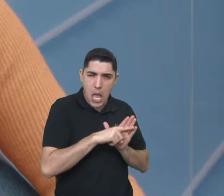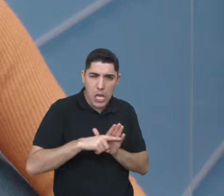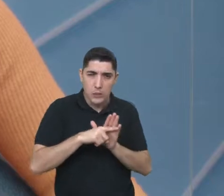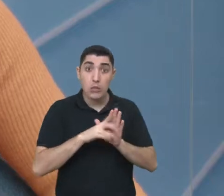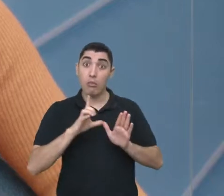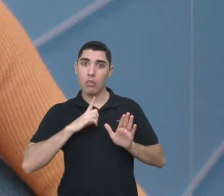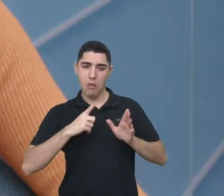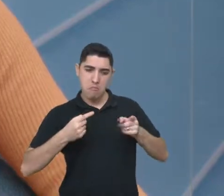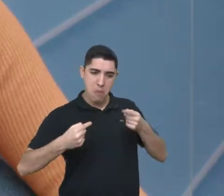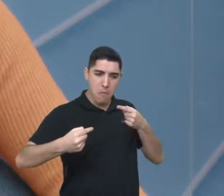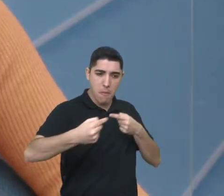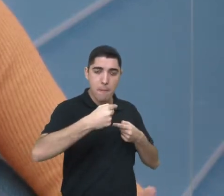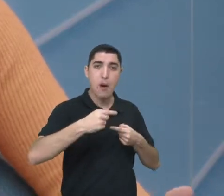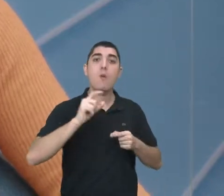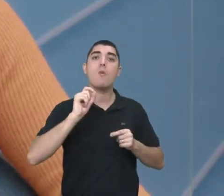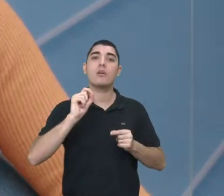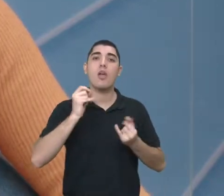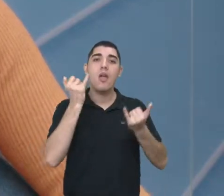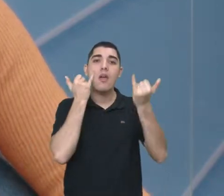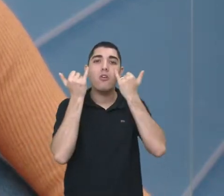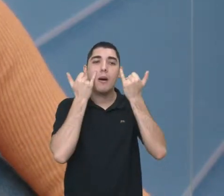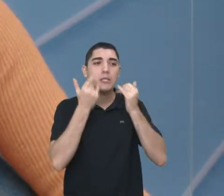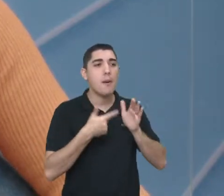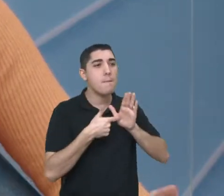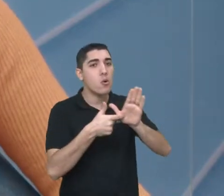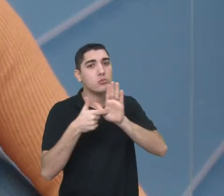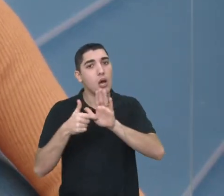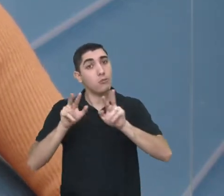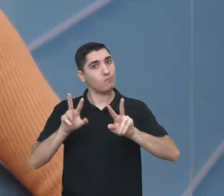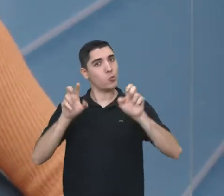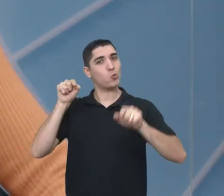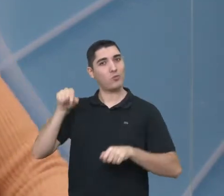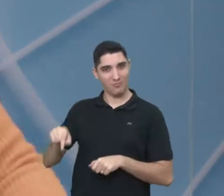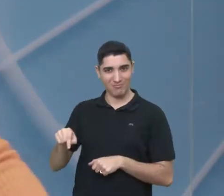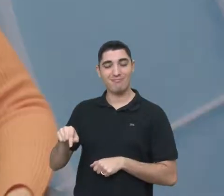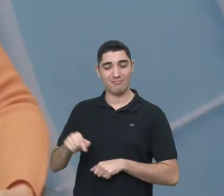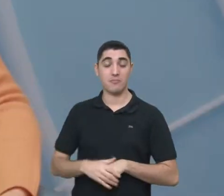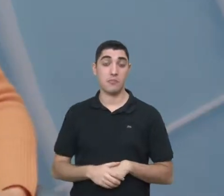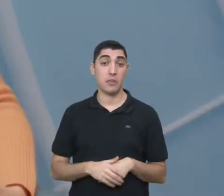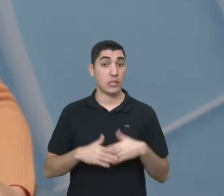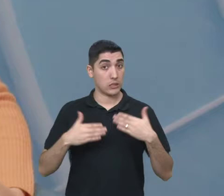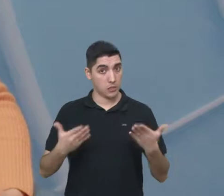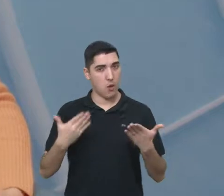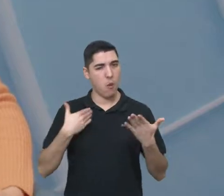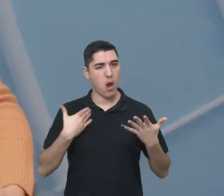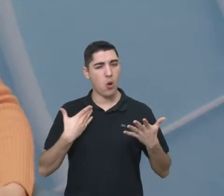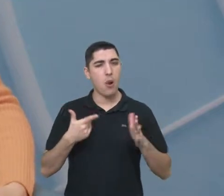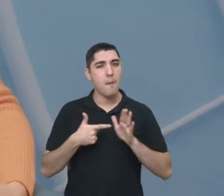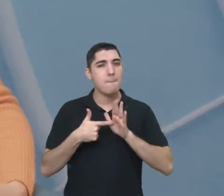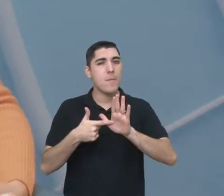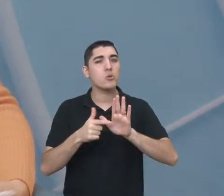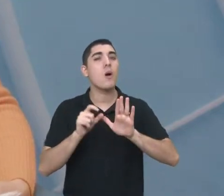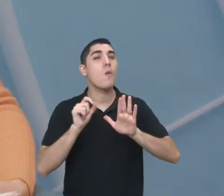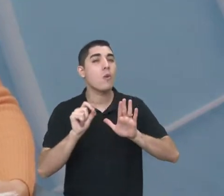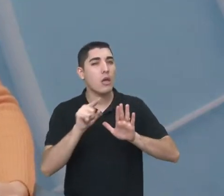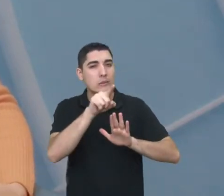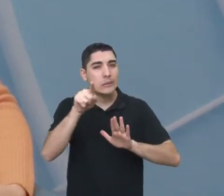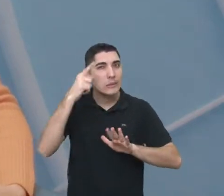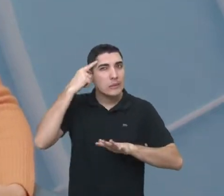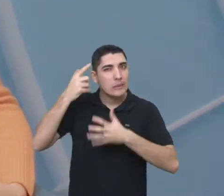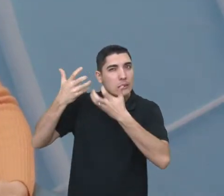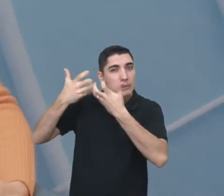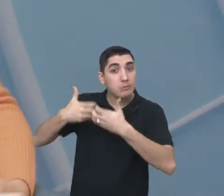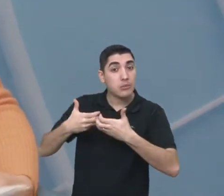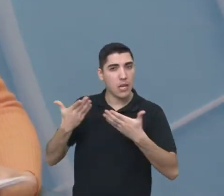se reúne para discutir e levar informação às pessoas sobre este assunto? Portanto, eu te convido a fazer uma reflexão e